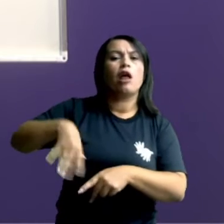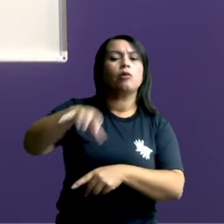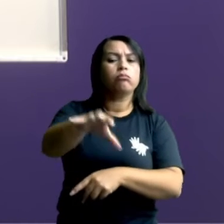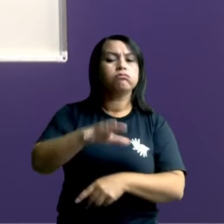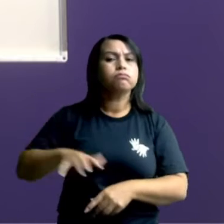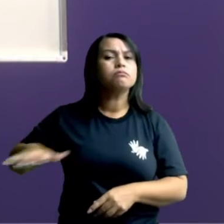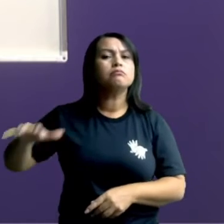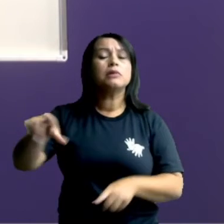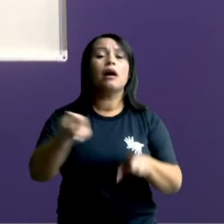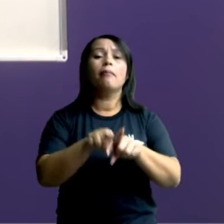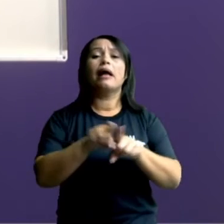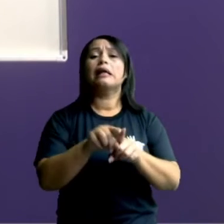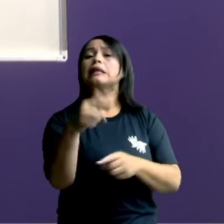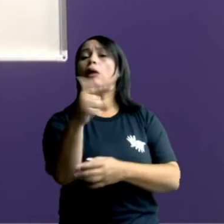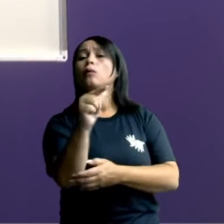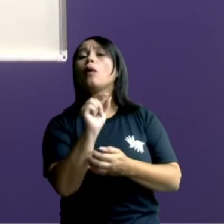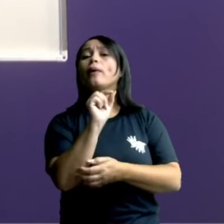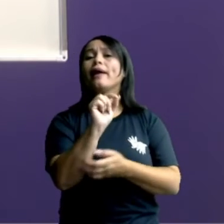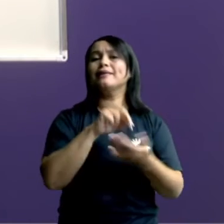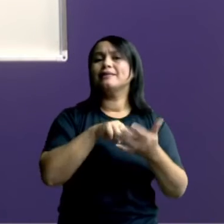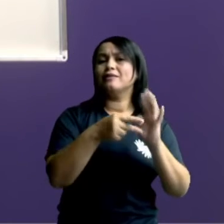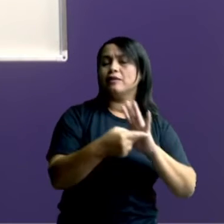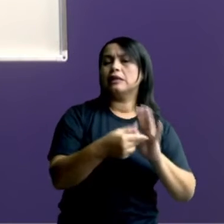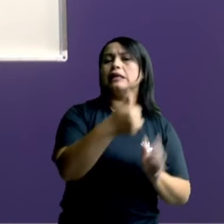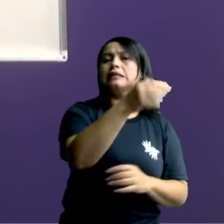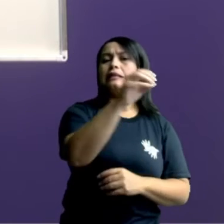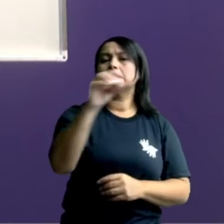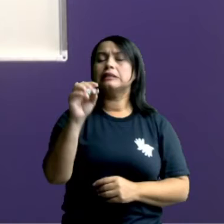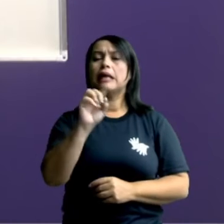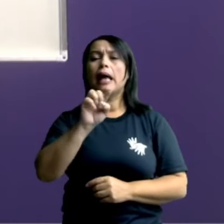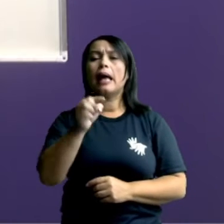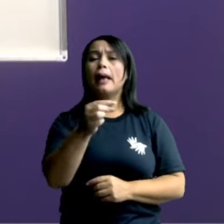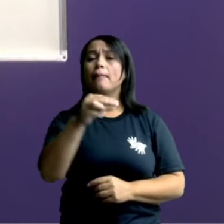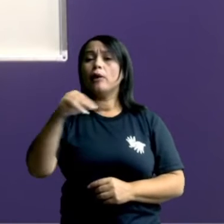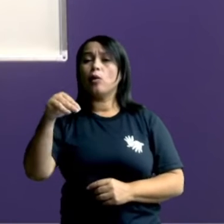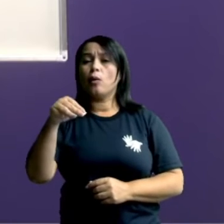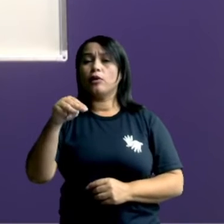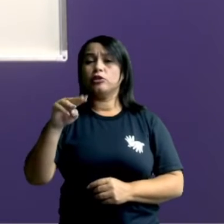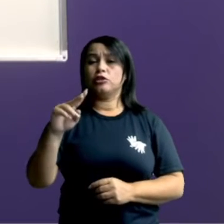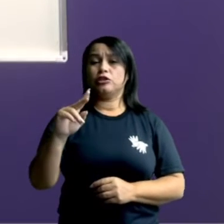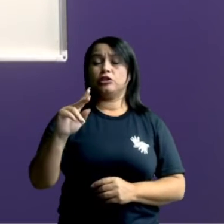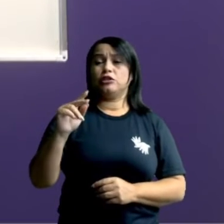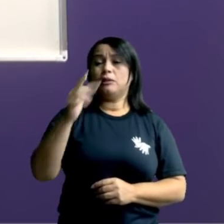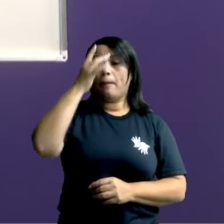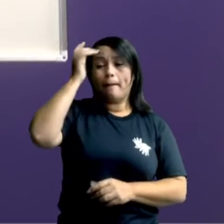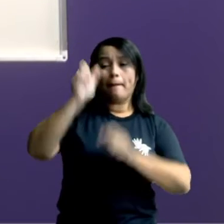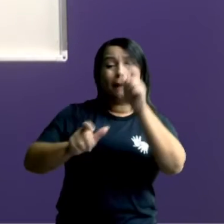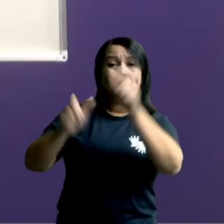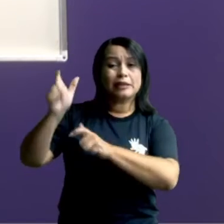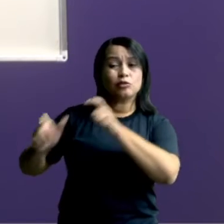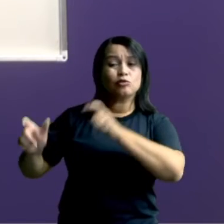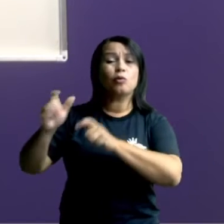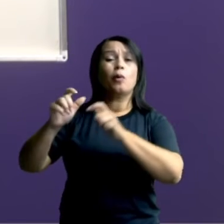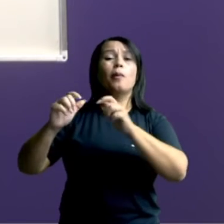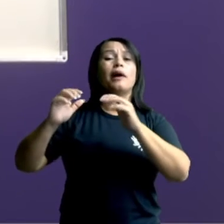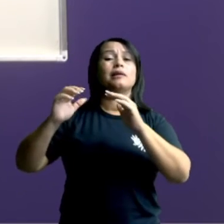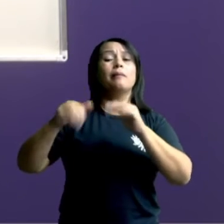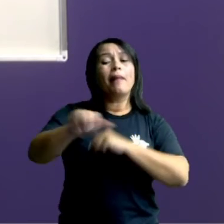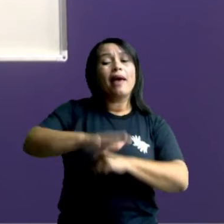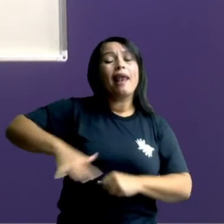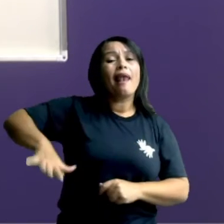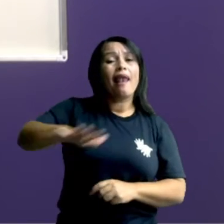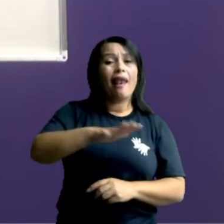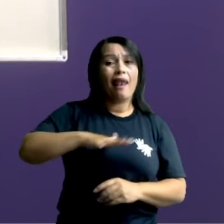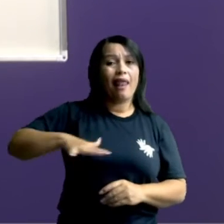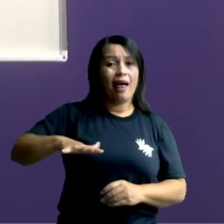milhões de habitantes, mas quando eu divido essa população, mesmo menor do que 100 milhões de habitantes, pela área dela, ela